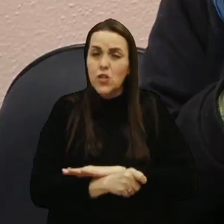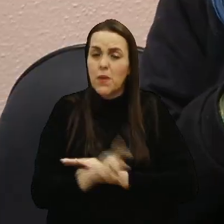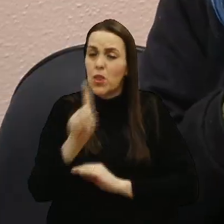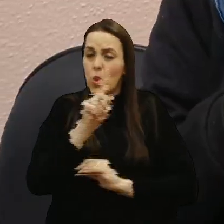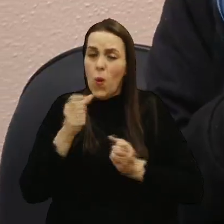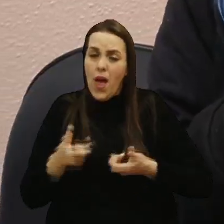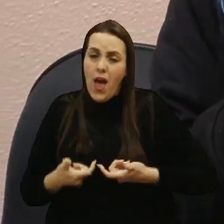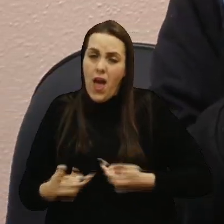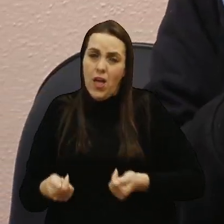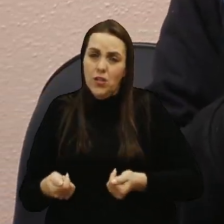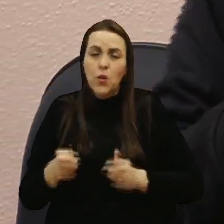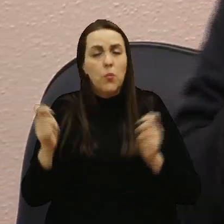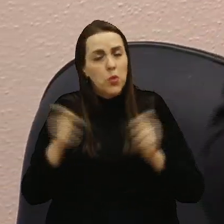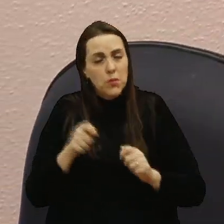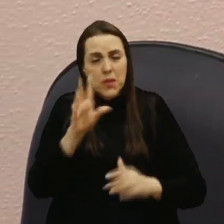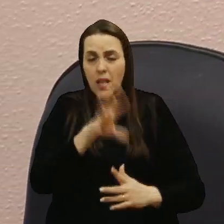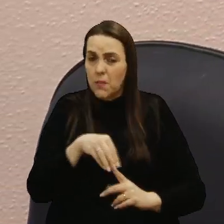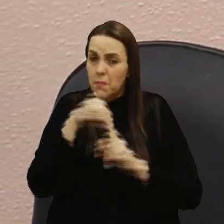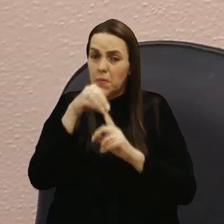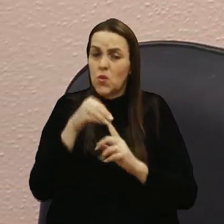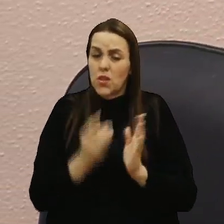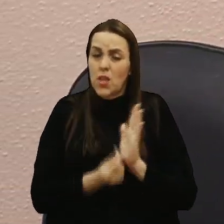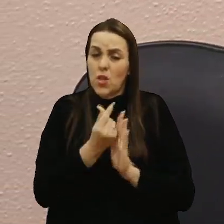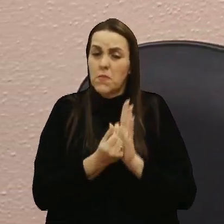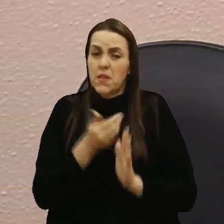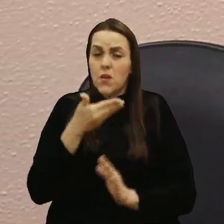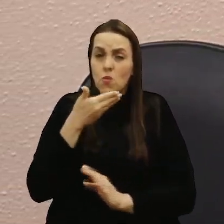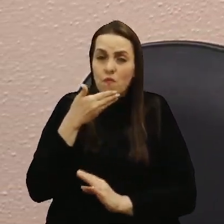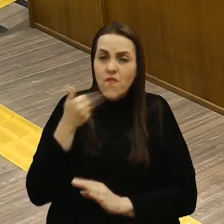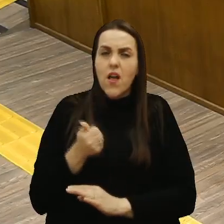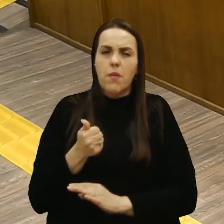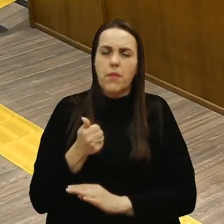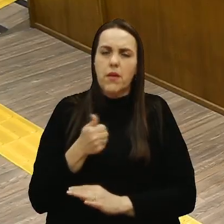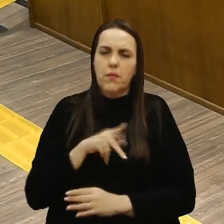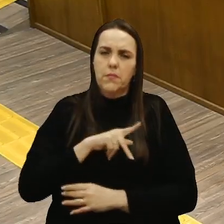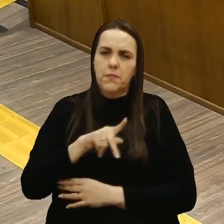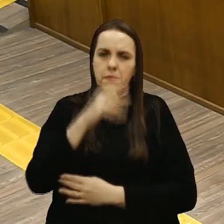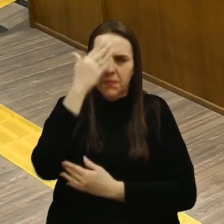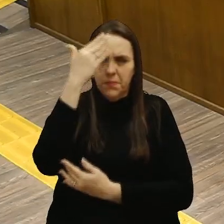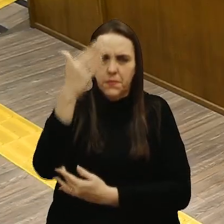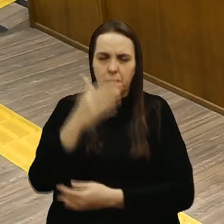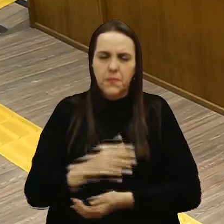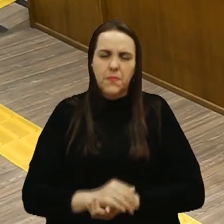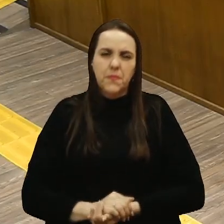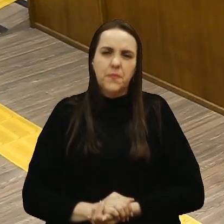possa priorizar o orçamento com aquilo que de fato vale a pena, senhor presidente. Obrigada.